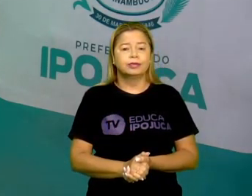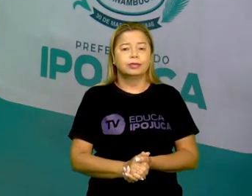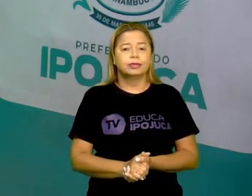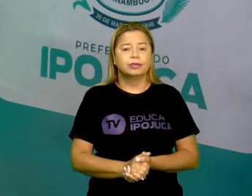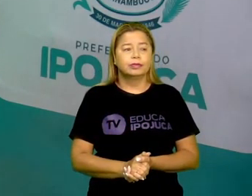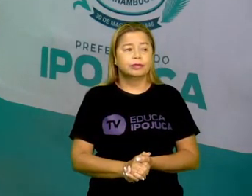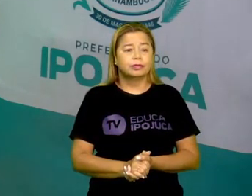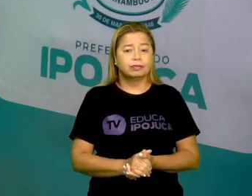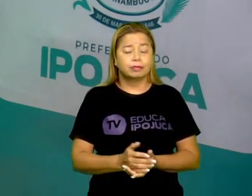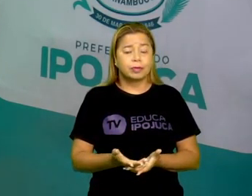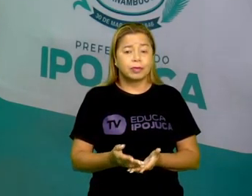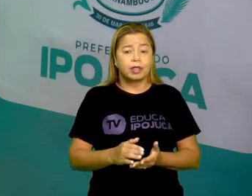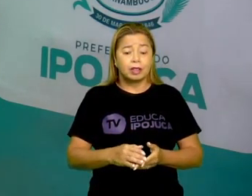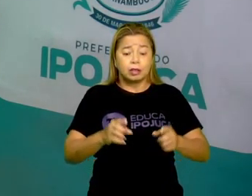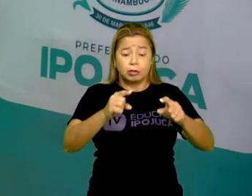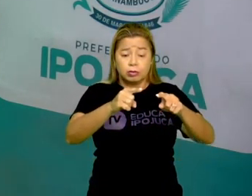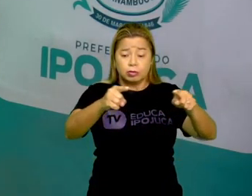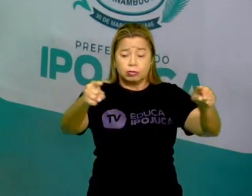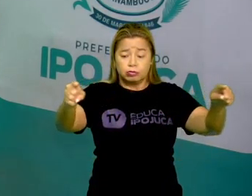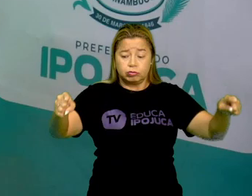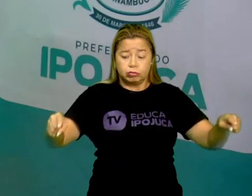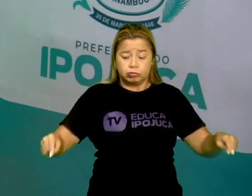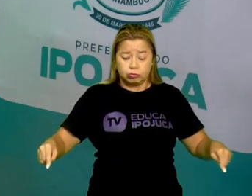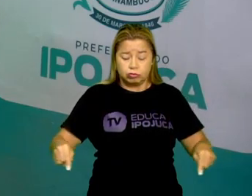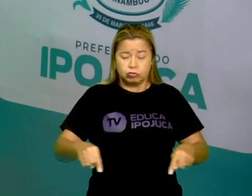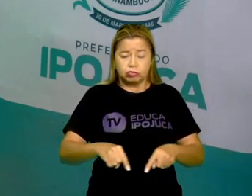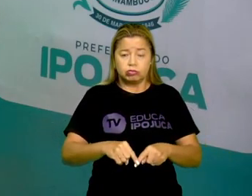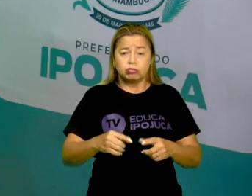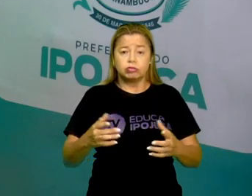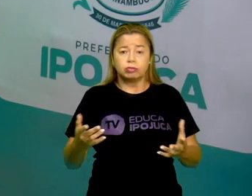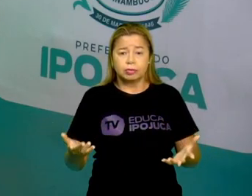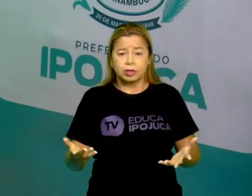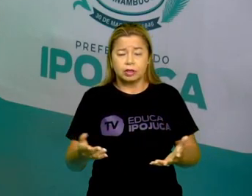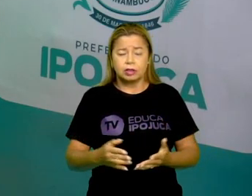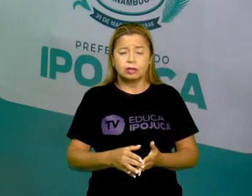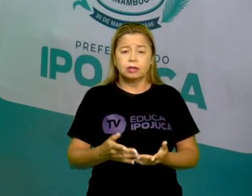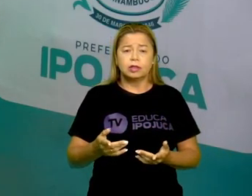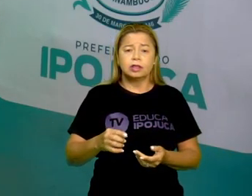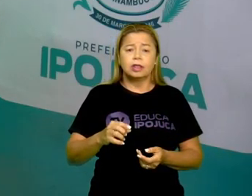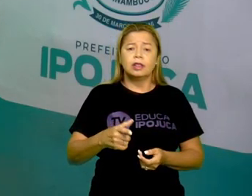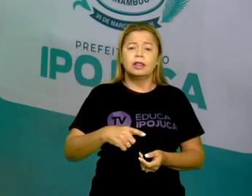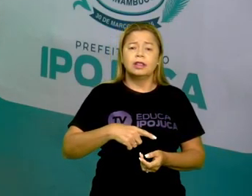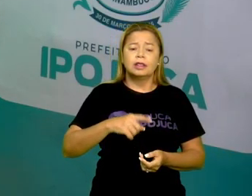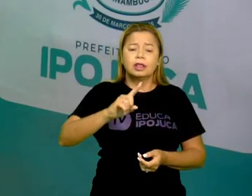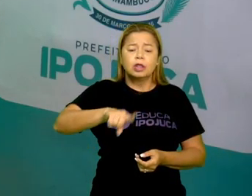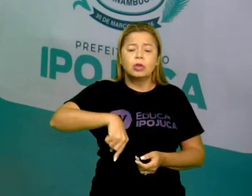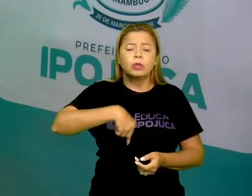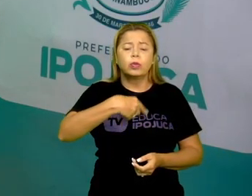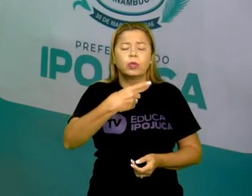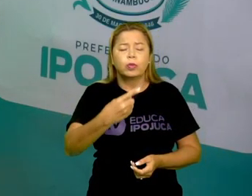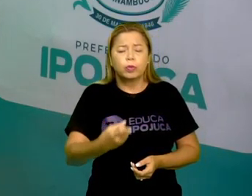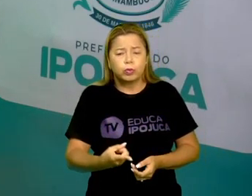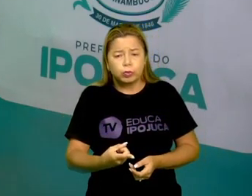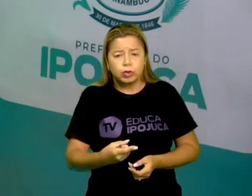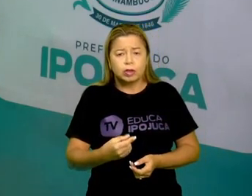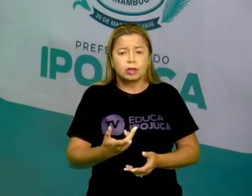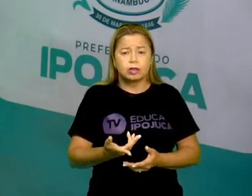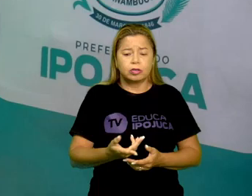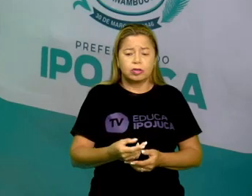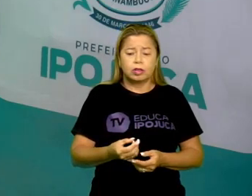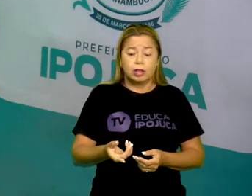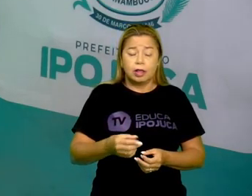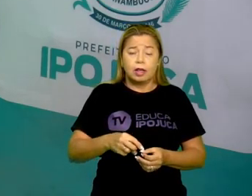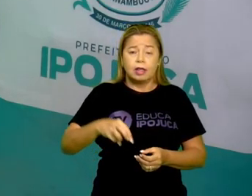Para a área, espaço que a gente tem outras formas de medir. Temos, por exemplo, o